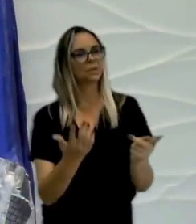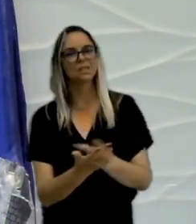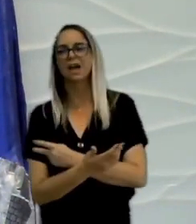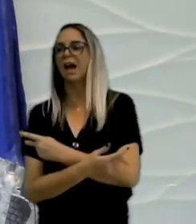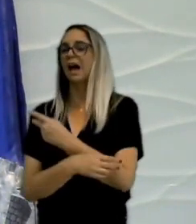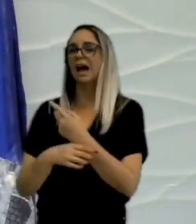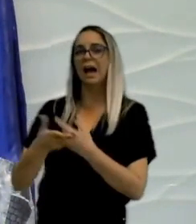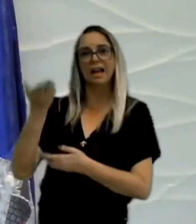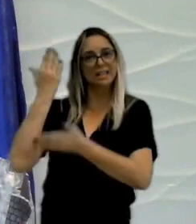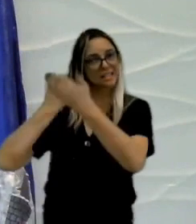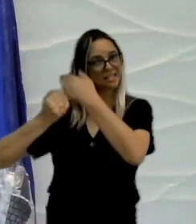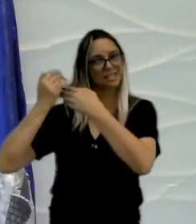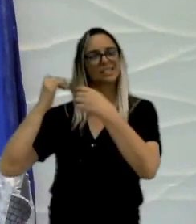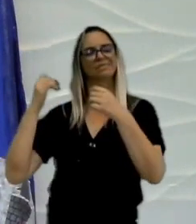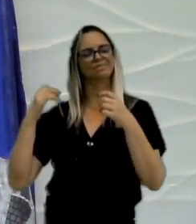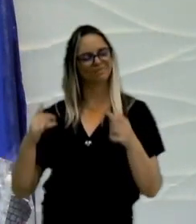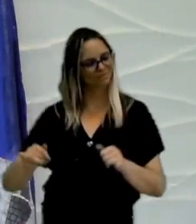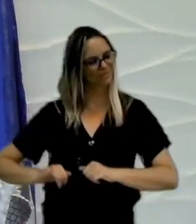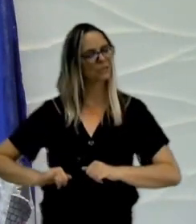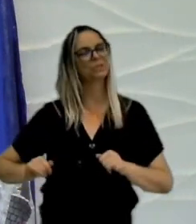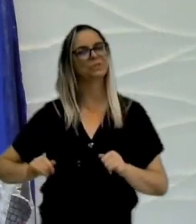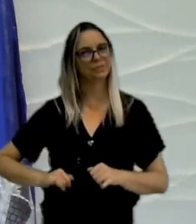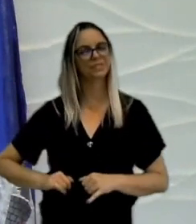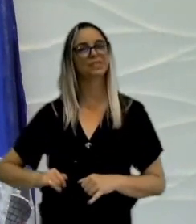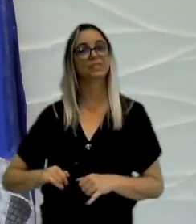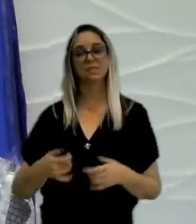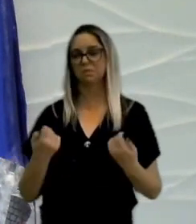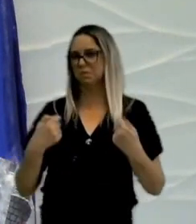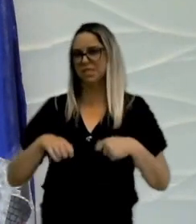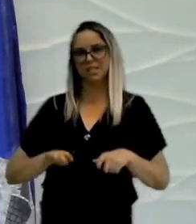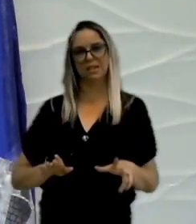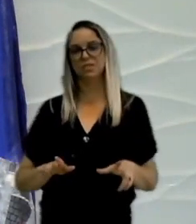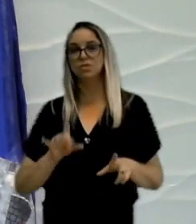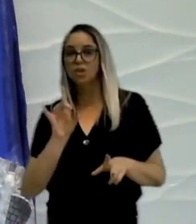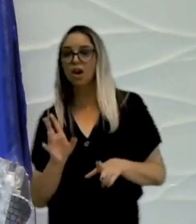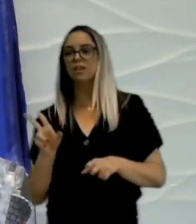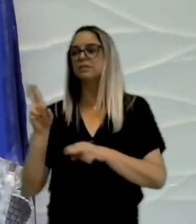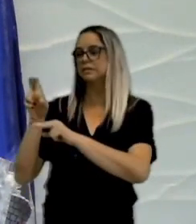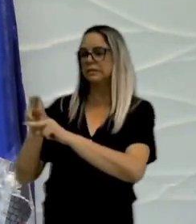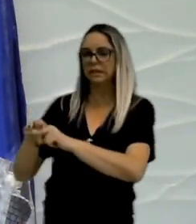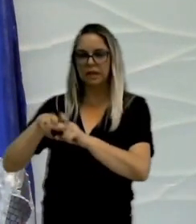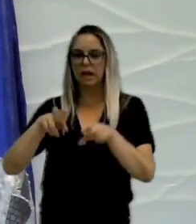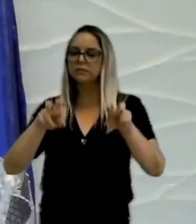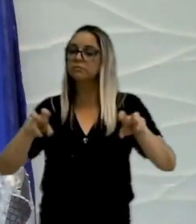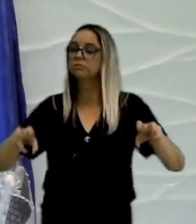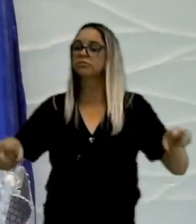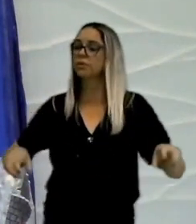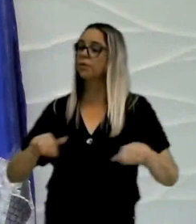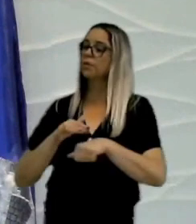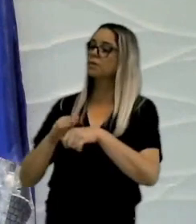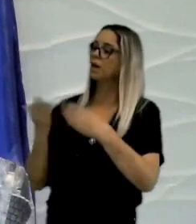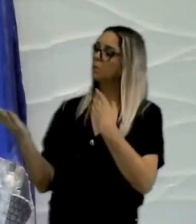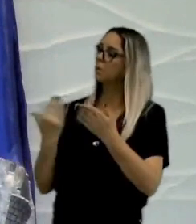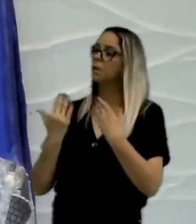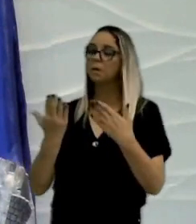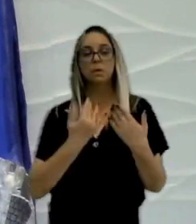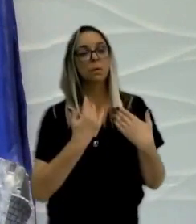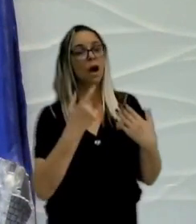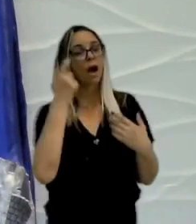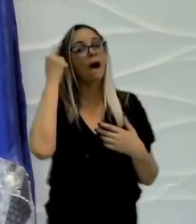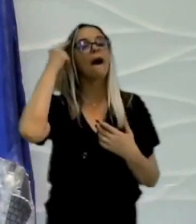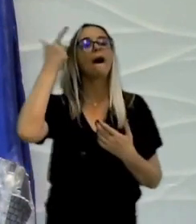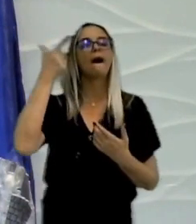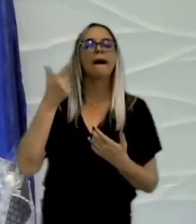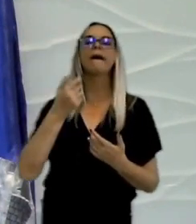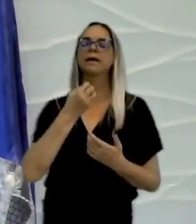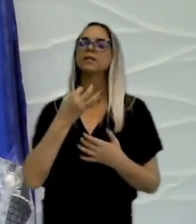tantos desgastes, que acredito eu foi desnecessário, bastava sentar, conversar para chegar a um bom senso. Então a